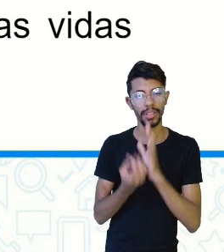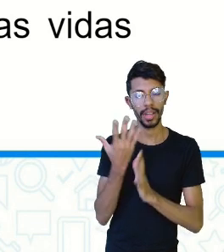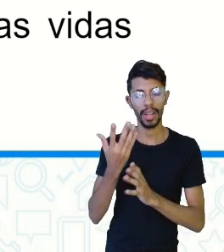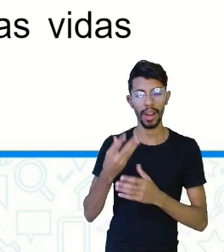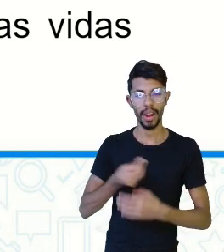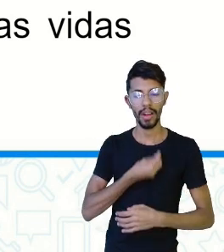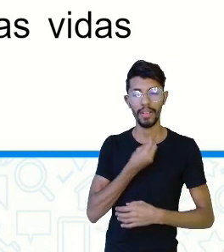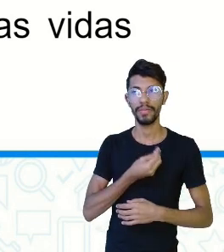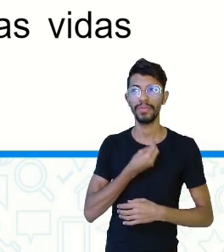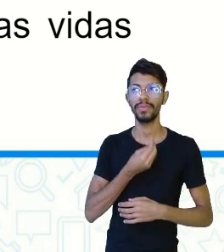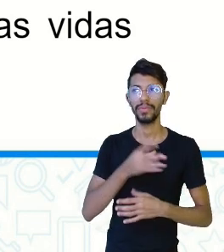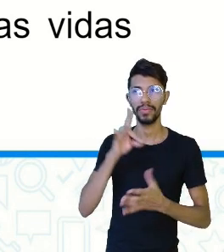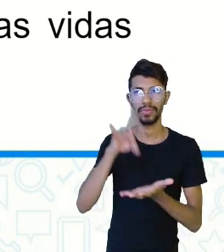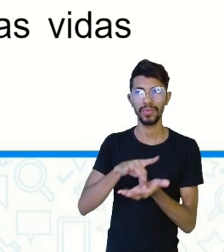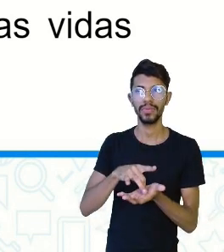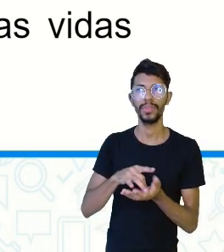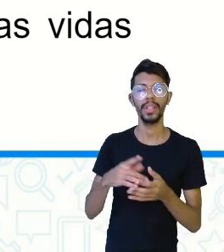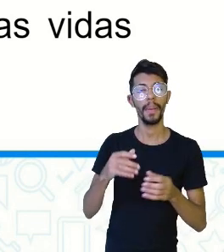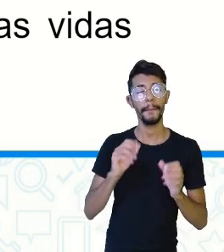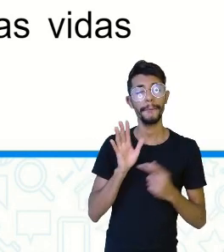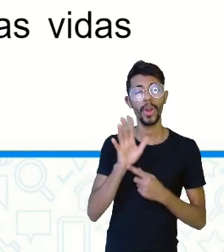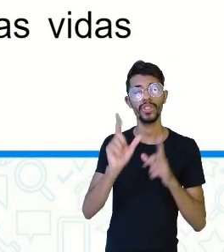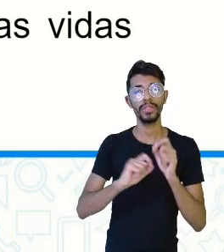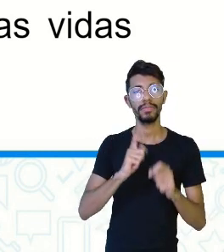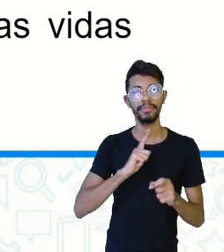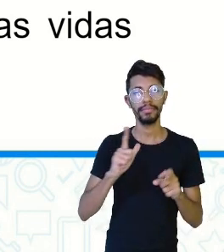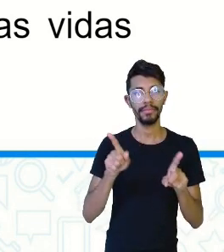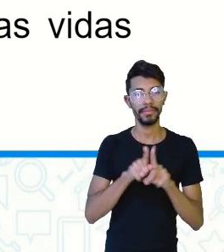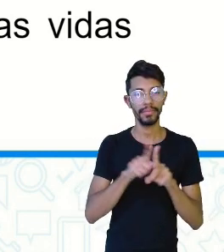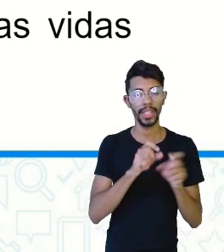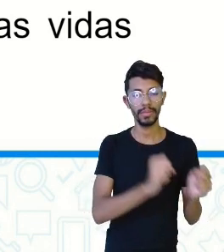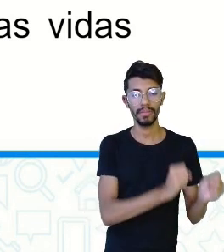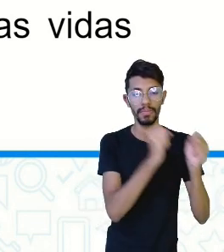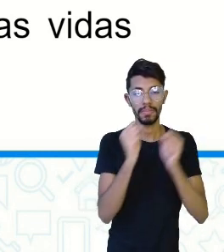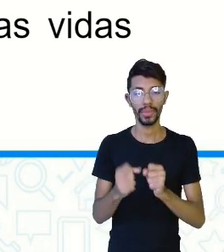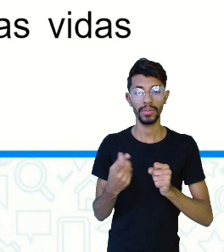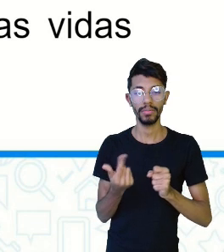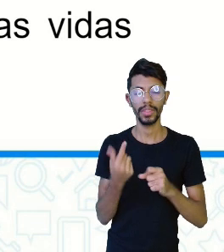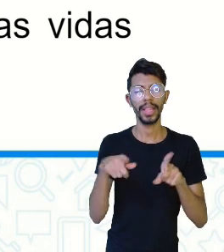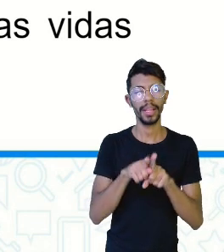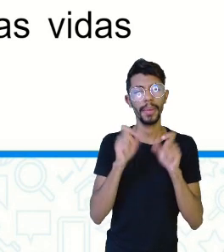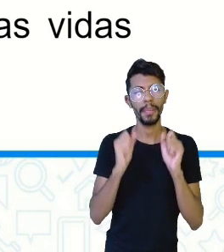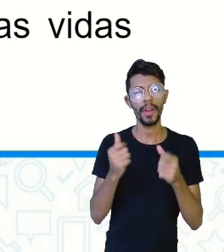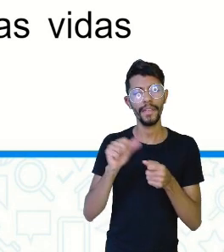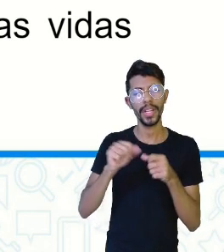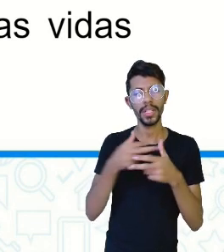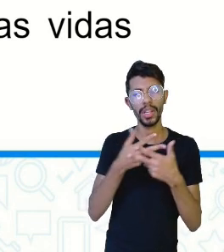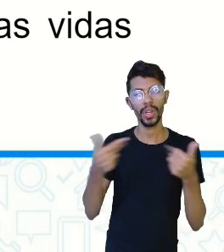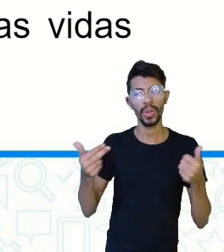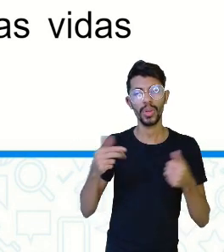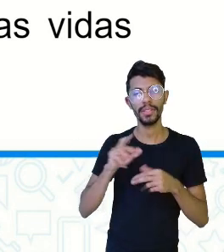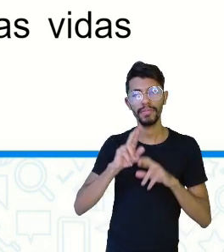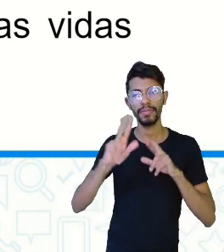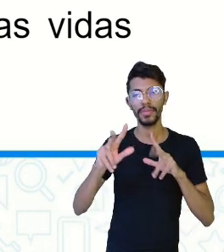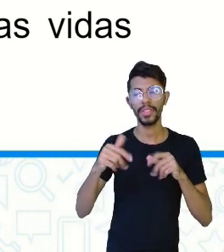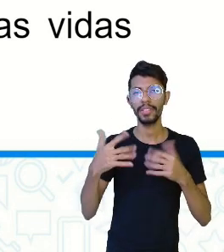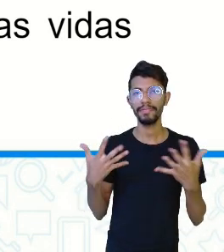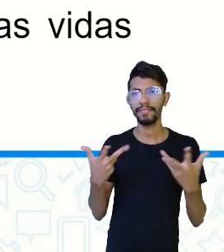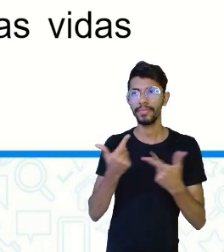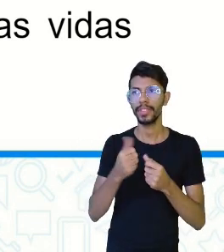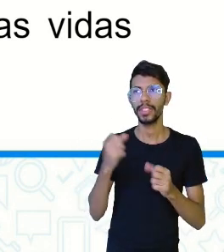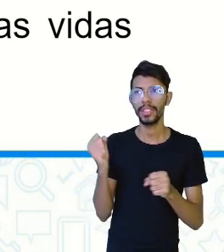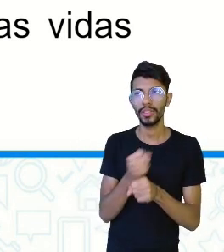mostrarem que também possuíam poder, que poderiam fazer coisas diferentes e maravilhosas, eles